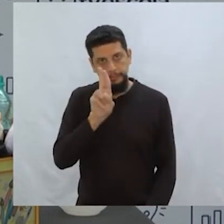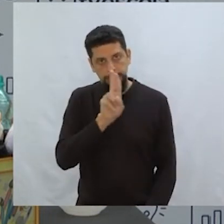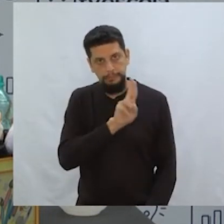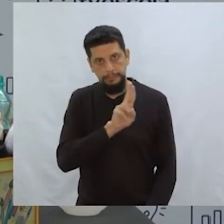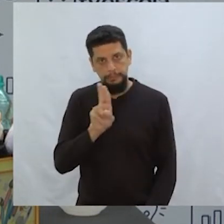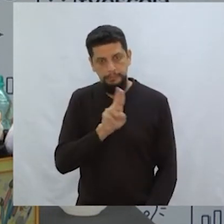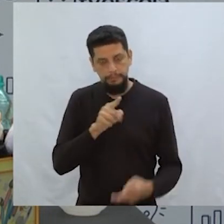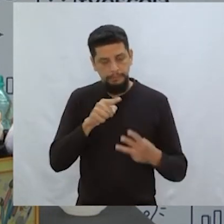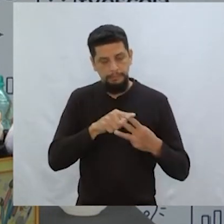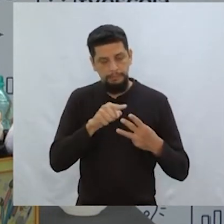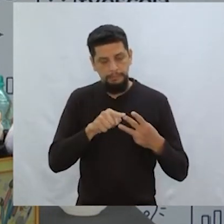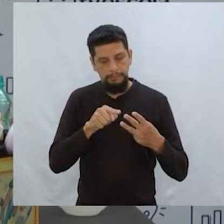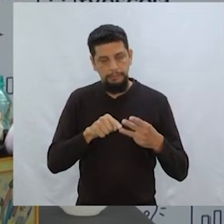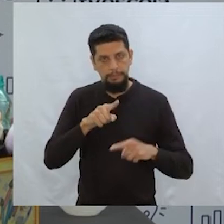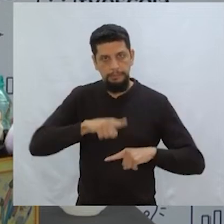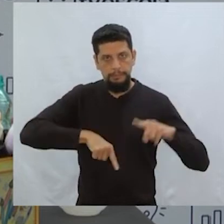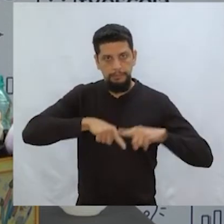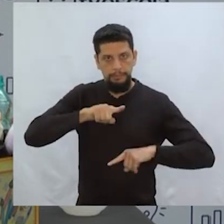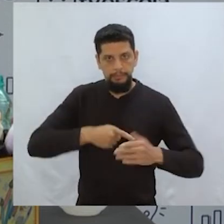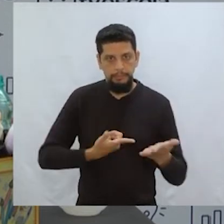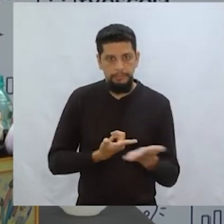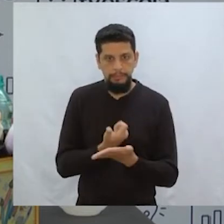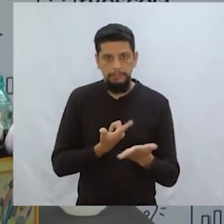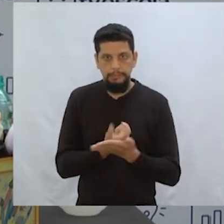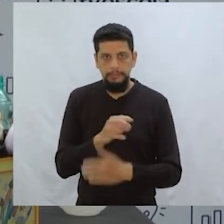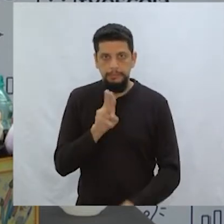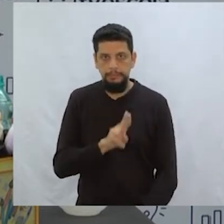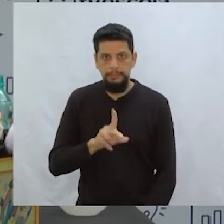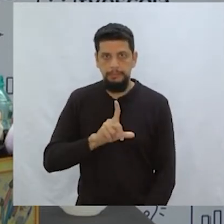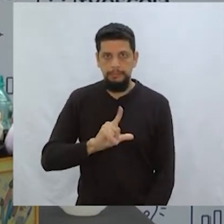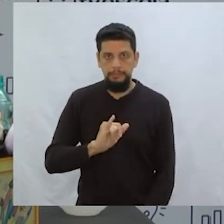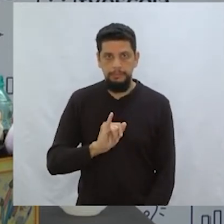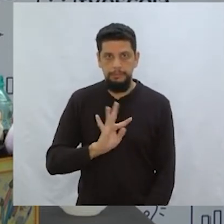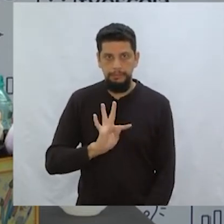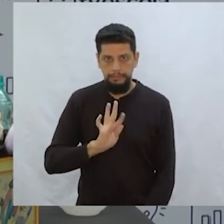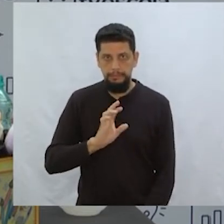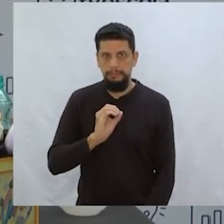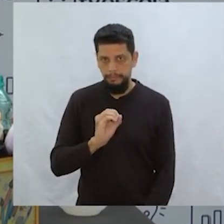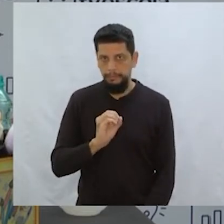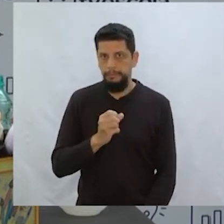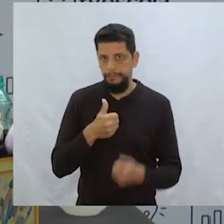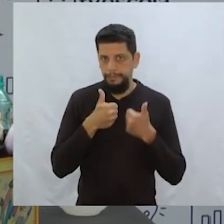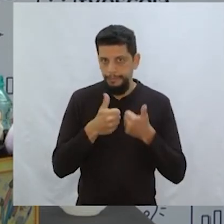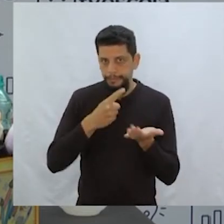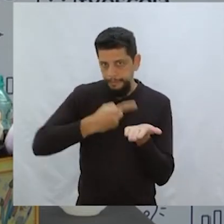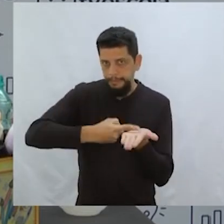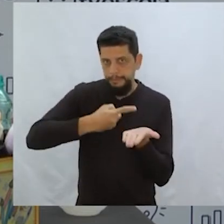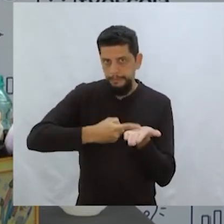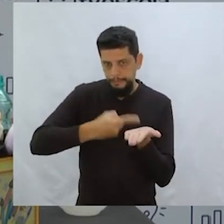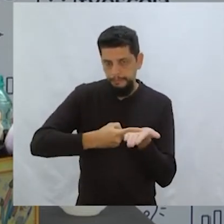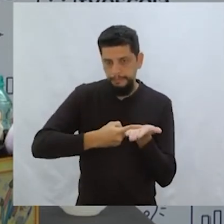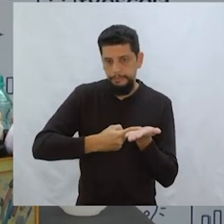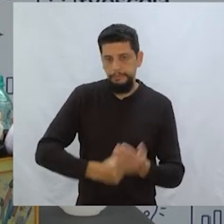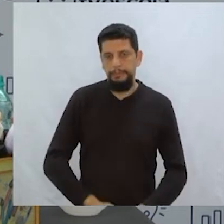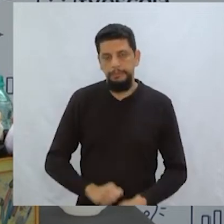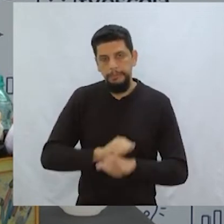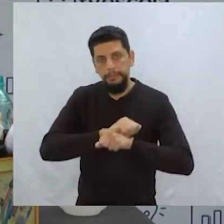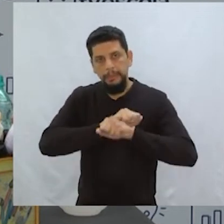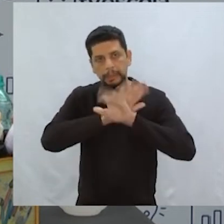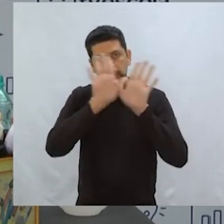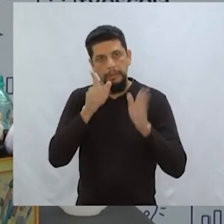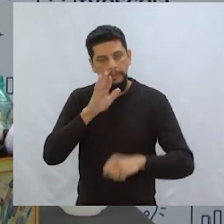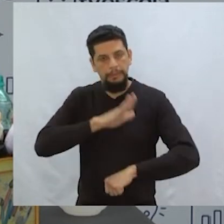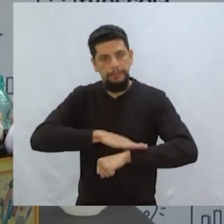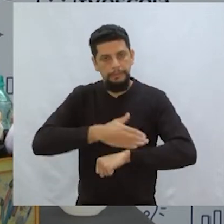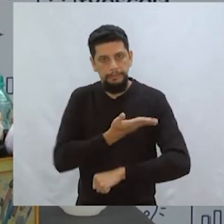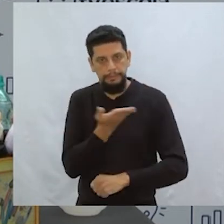de três produtos que a gente compra usando a medida litro. Combinado? Claro